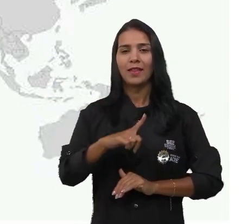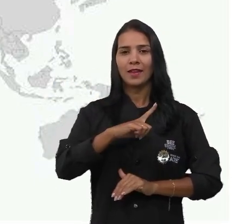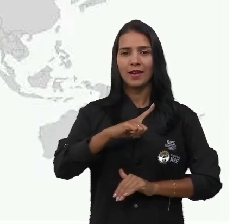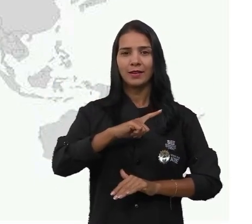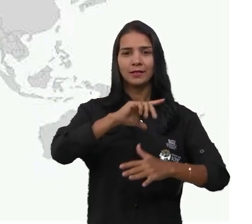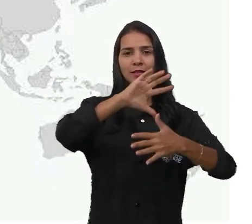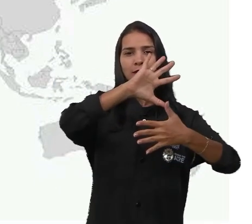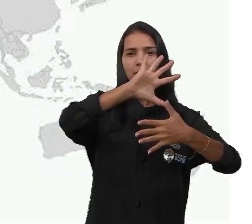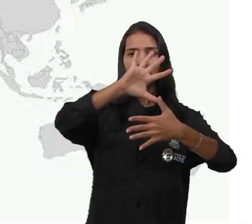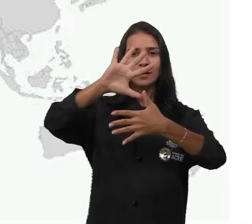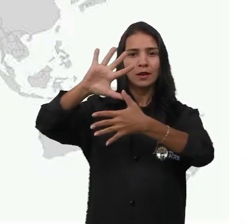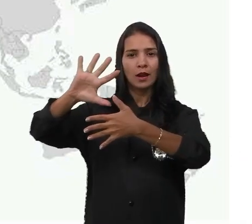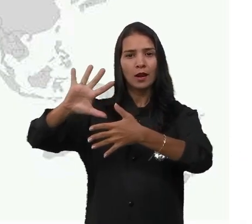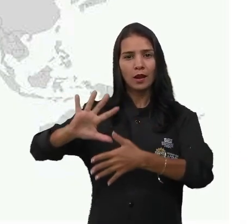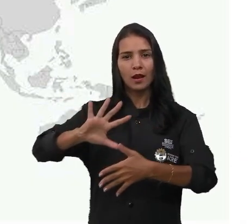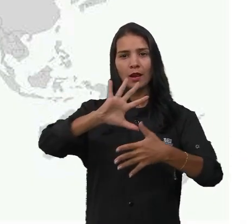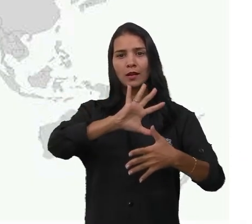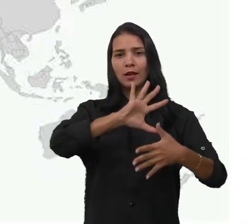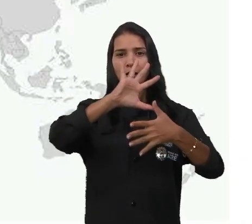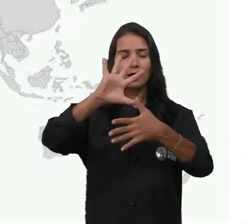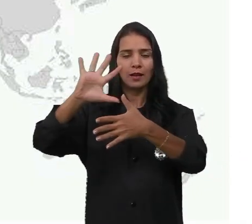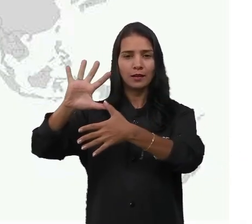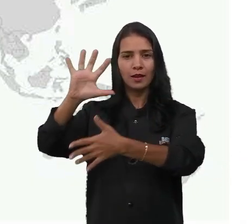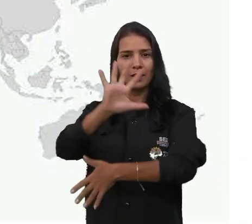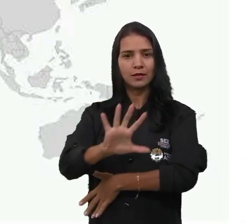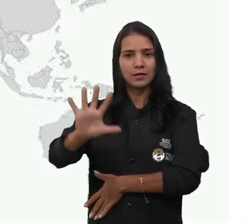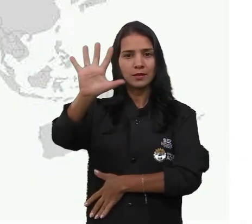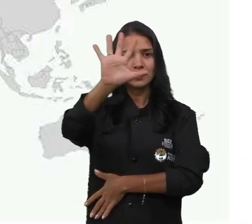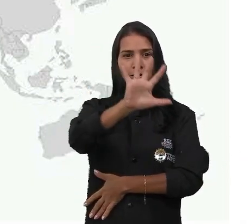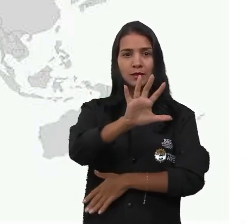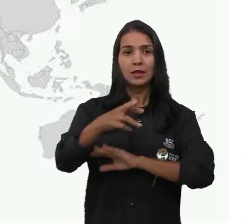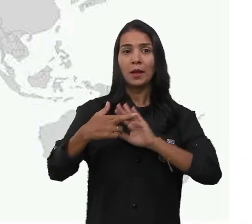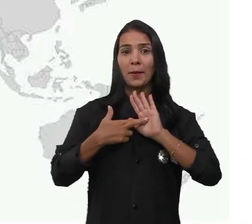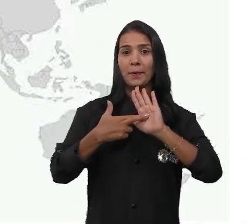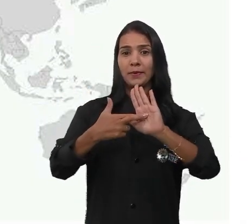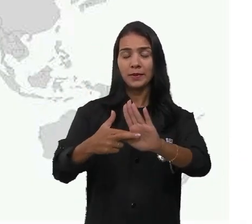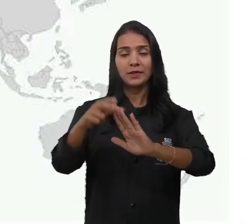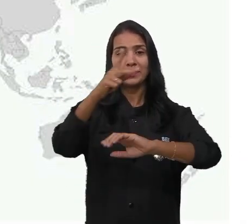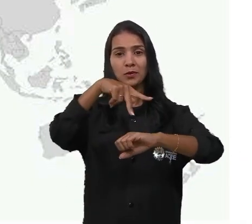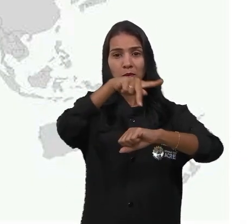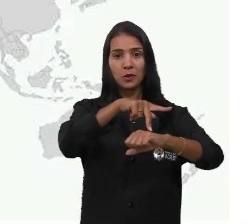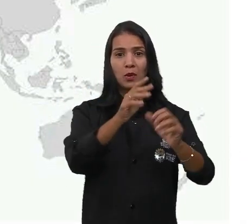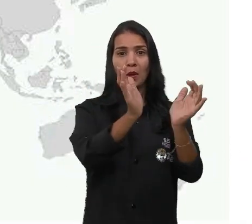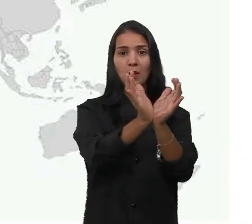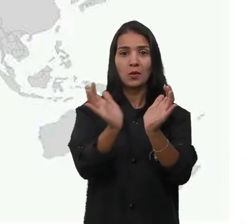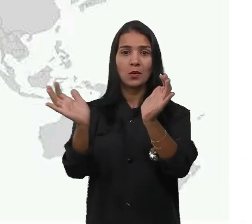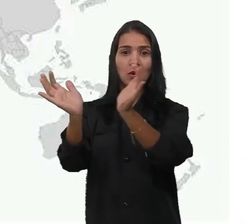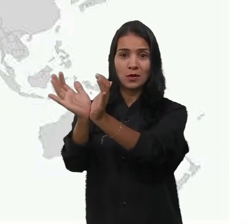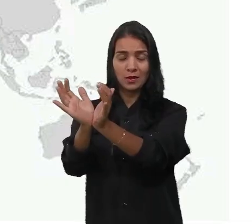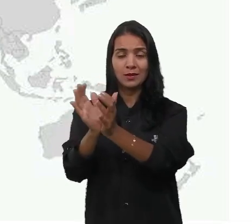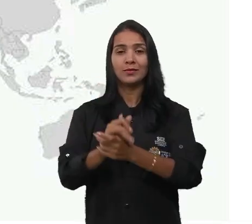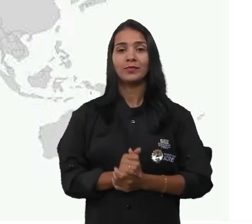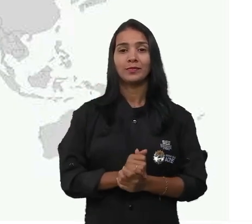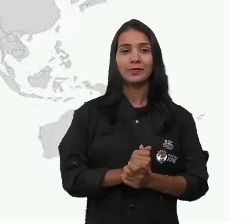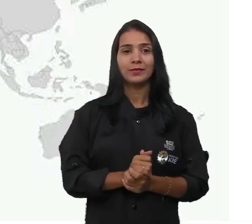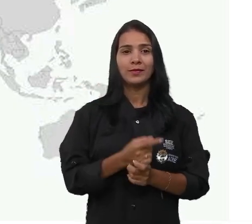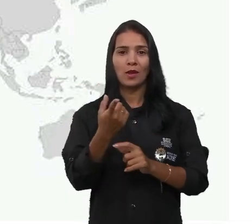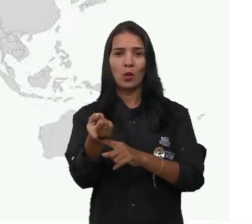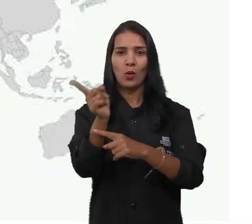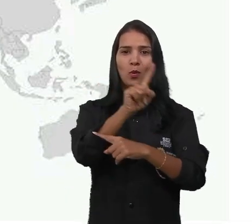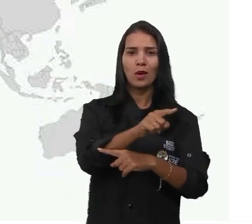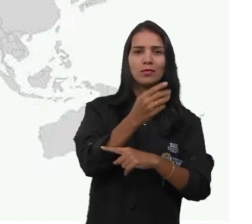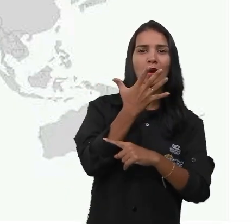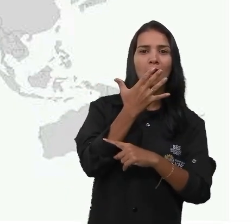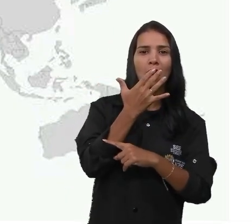com seus países representados e nós temos duas cores distintas. De um lado nós temos a